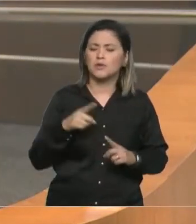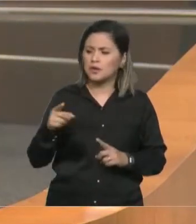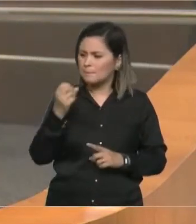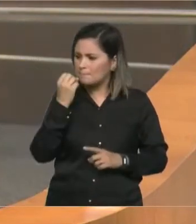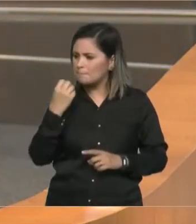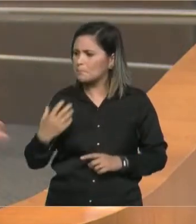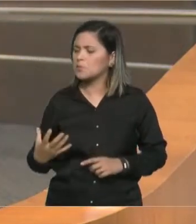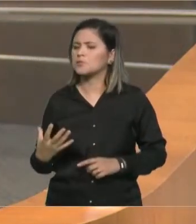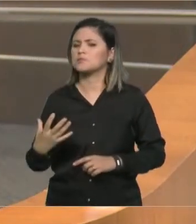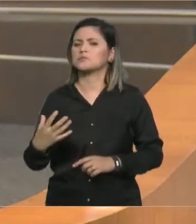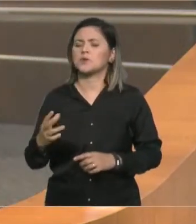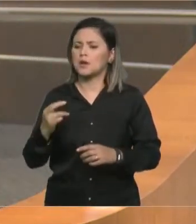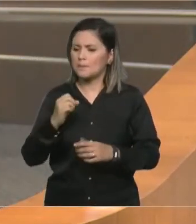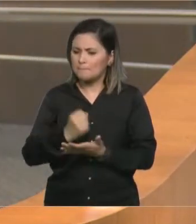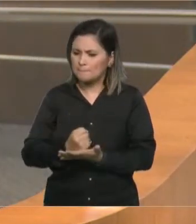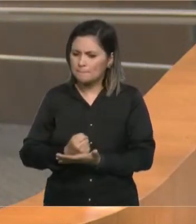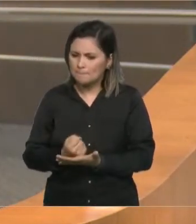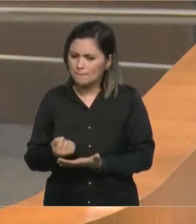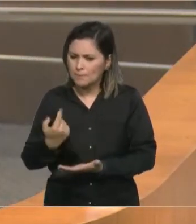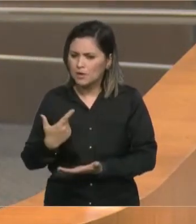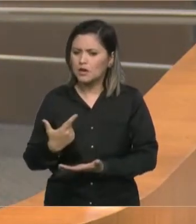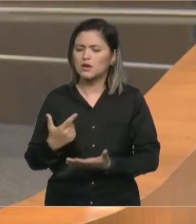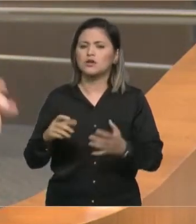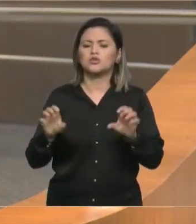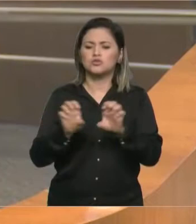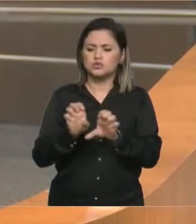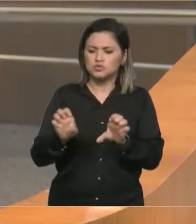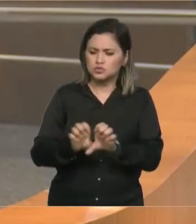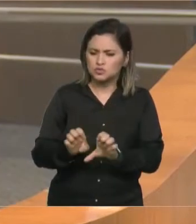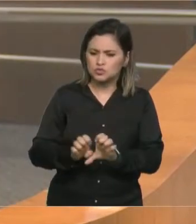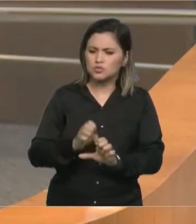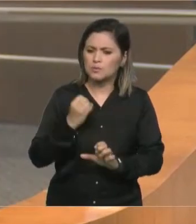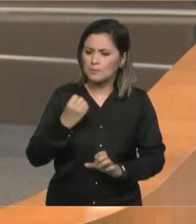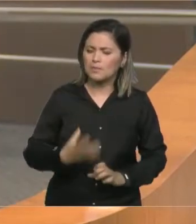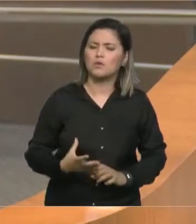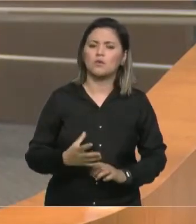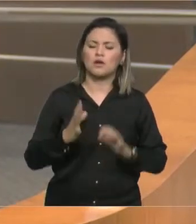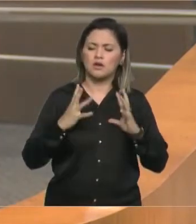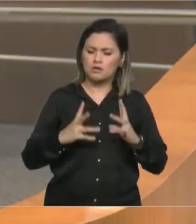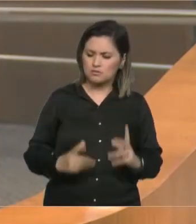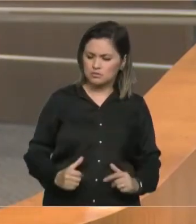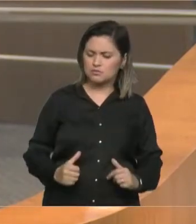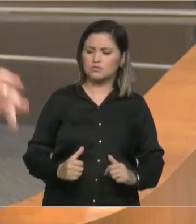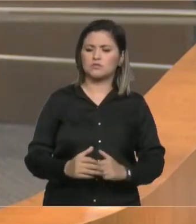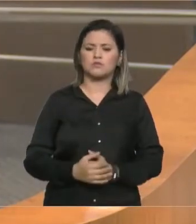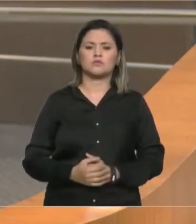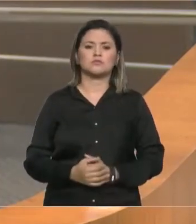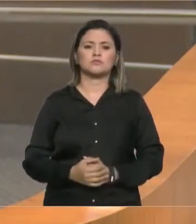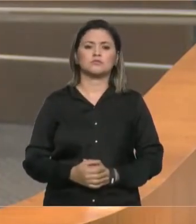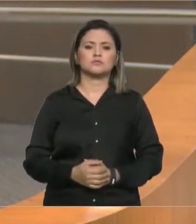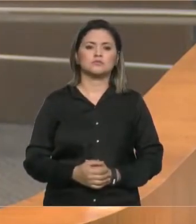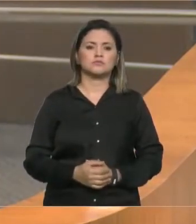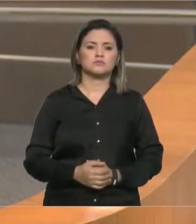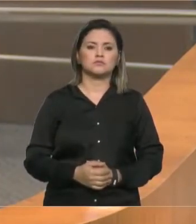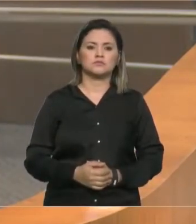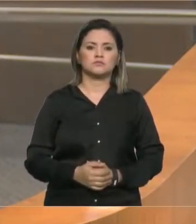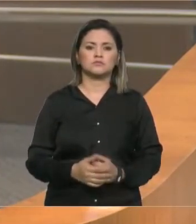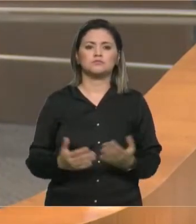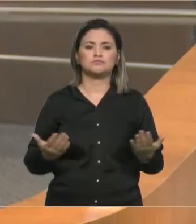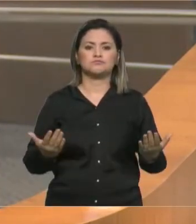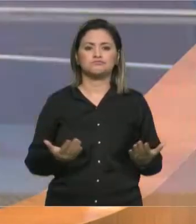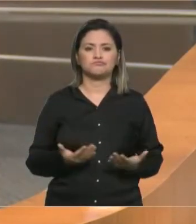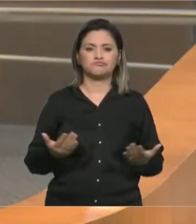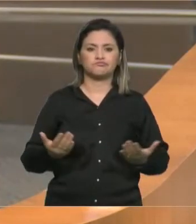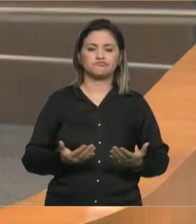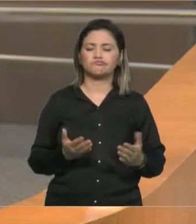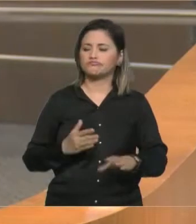tinham remédios, tinha estrutura, era limpo, era bem feito. E hoje, quando nós vamos